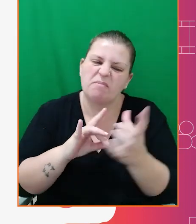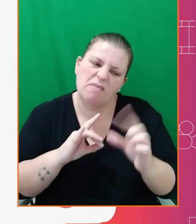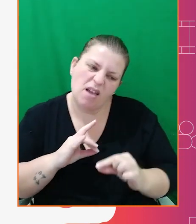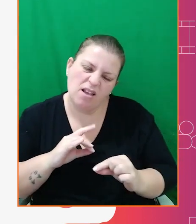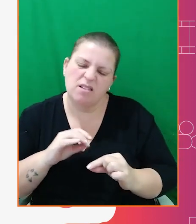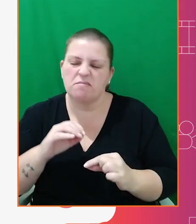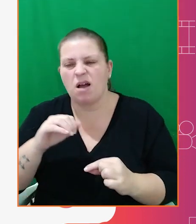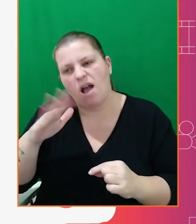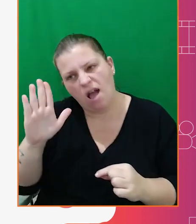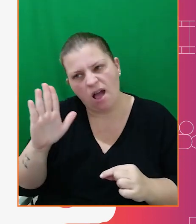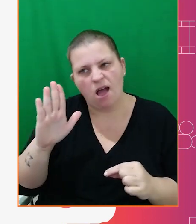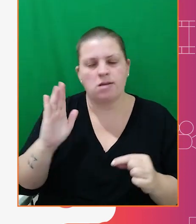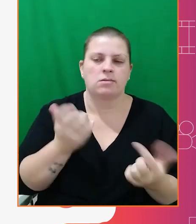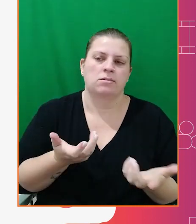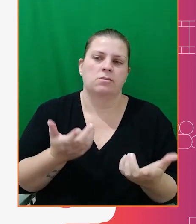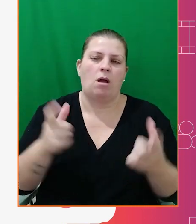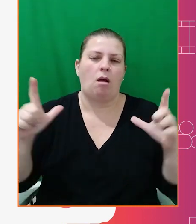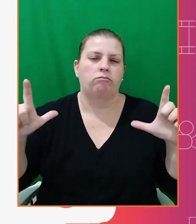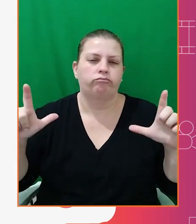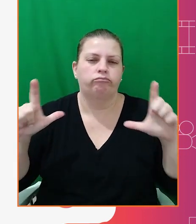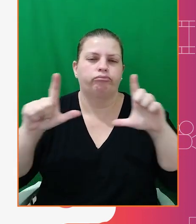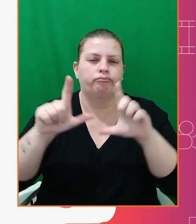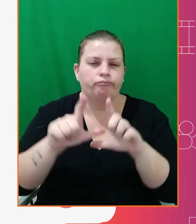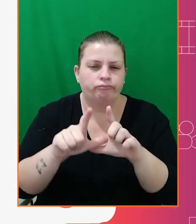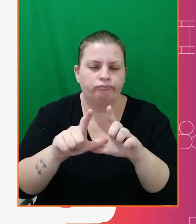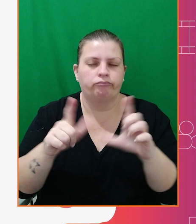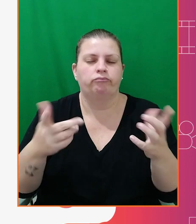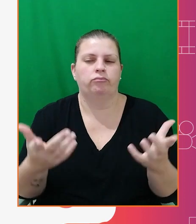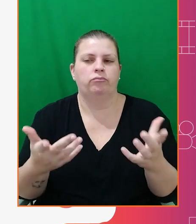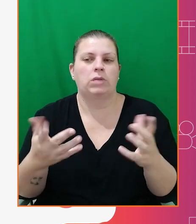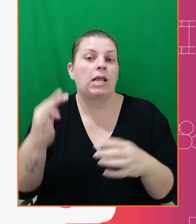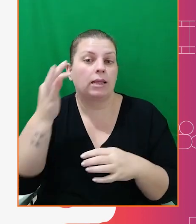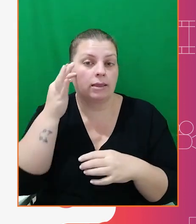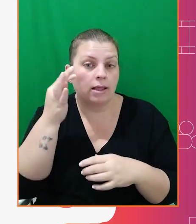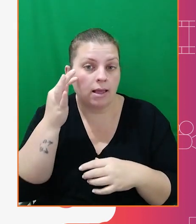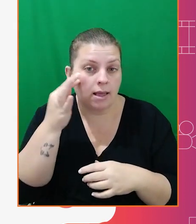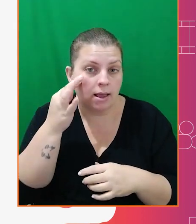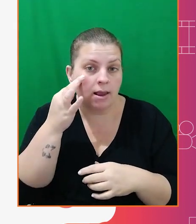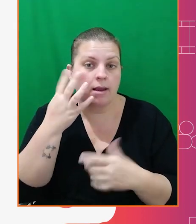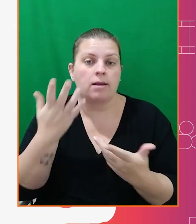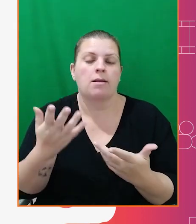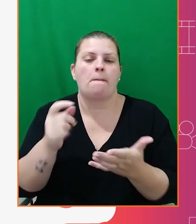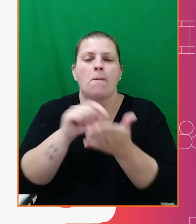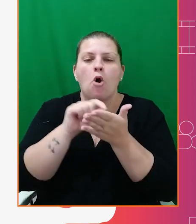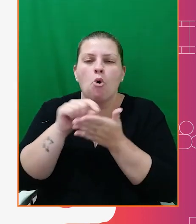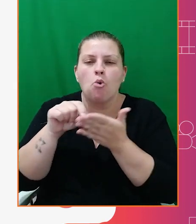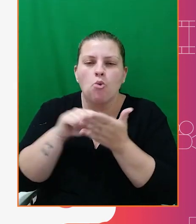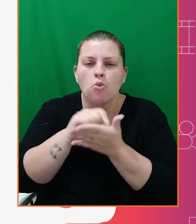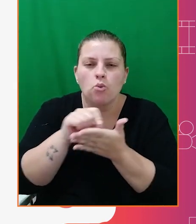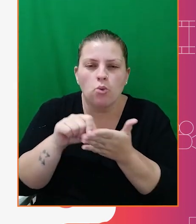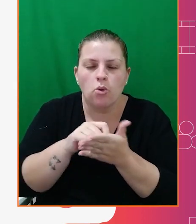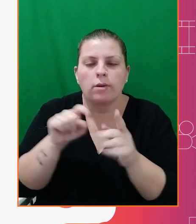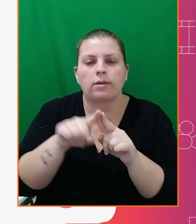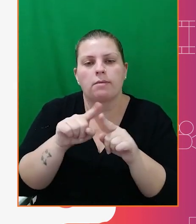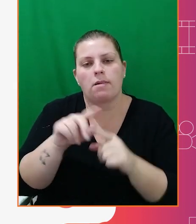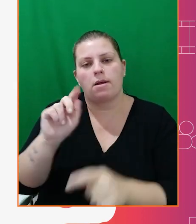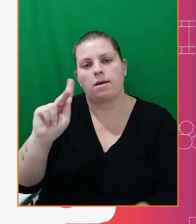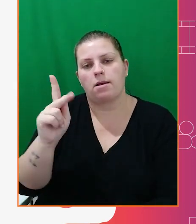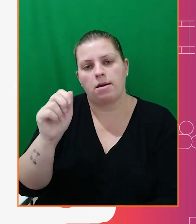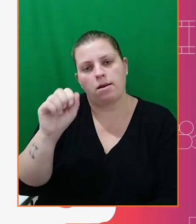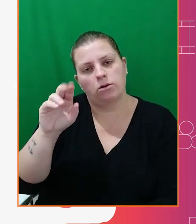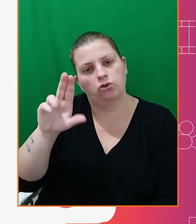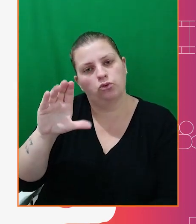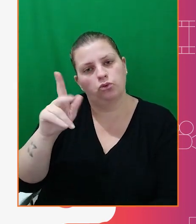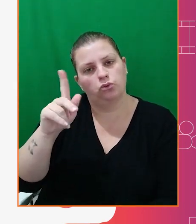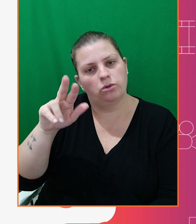ou menos corretas, técnicas específicas, como achura e pontilhismo, e tudo isso vai influenciar